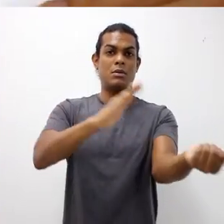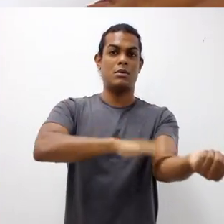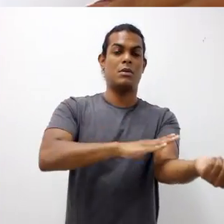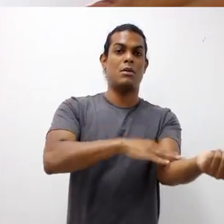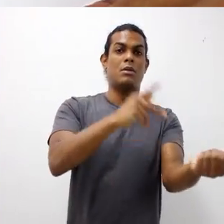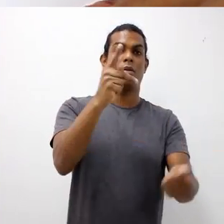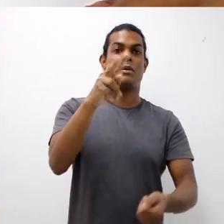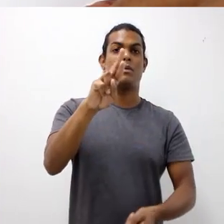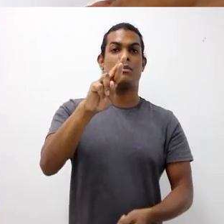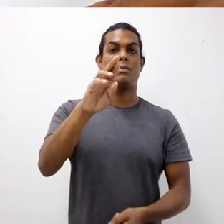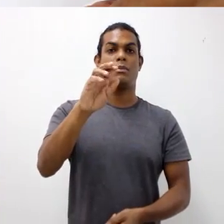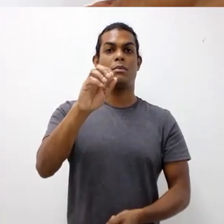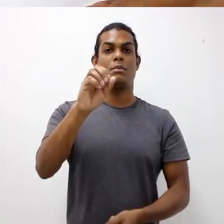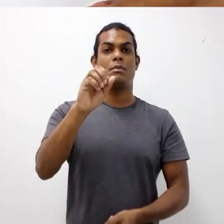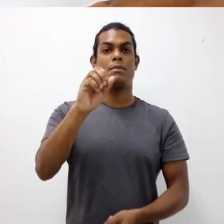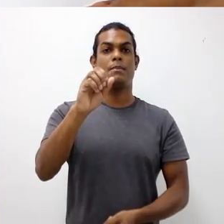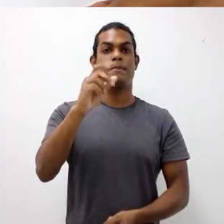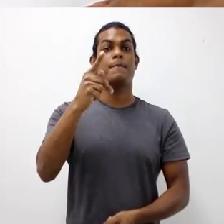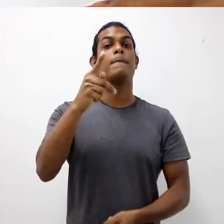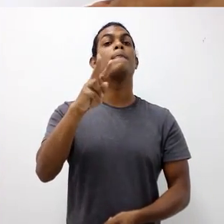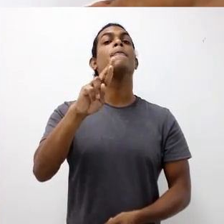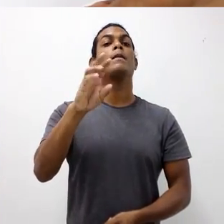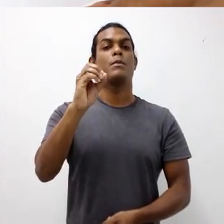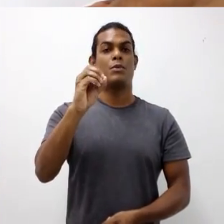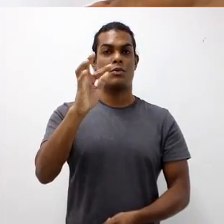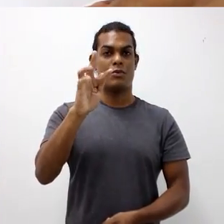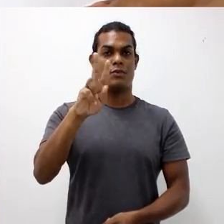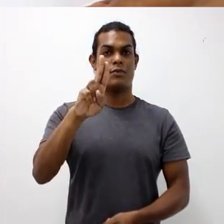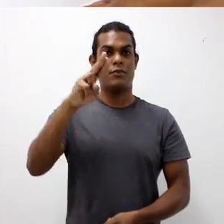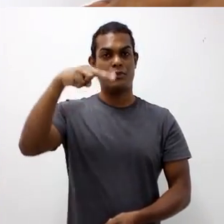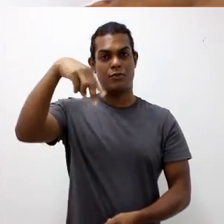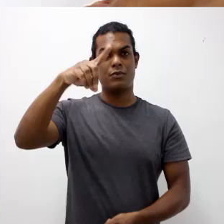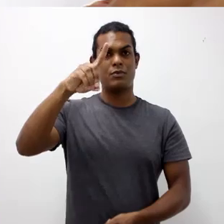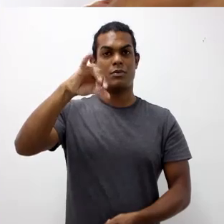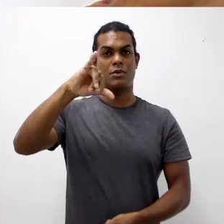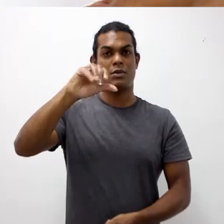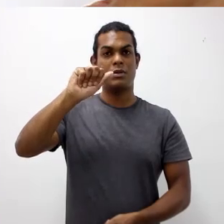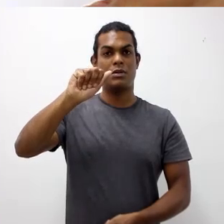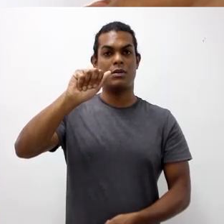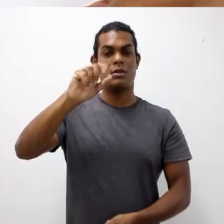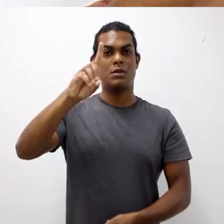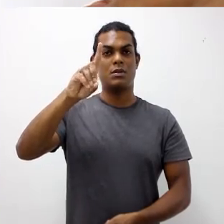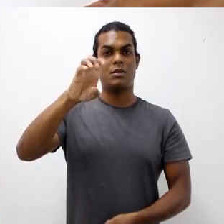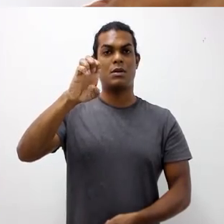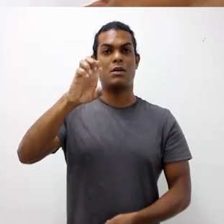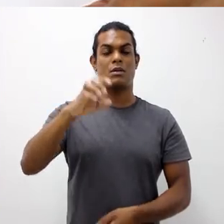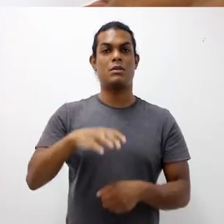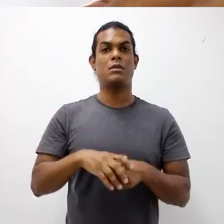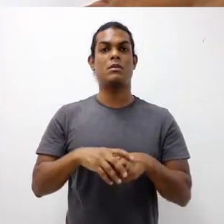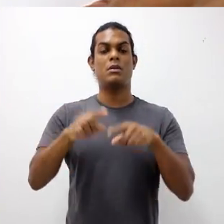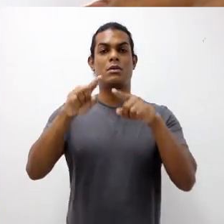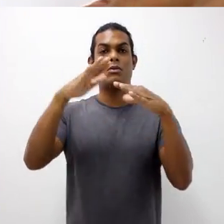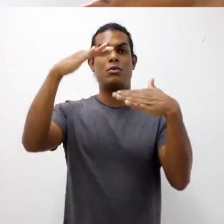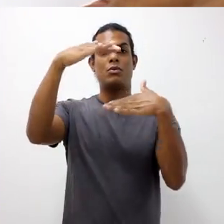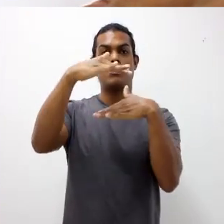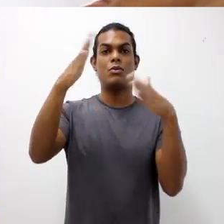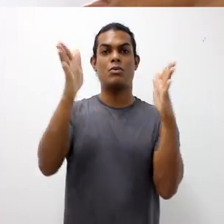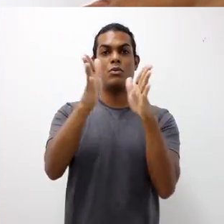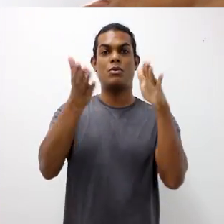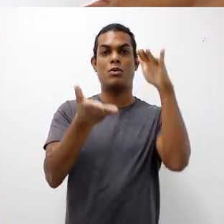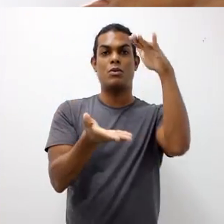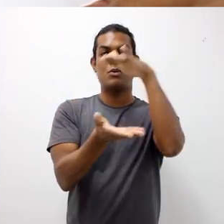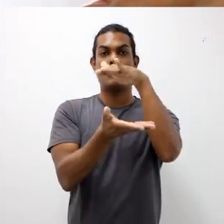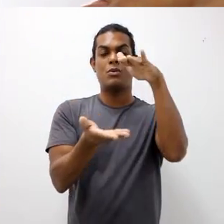o cubo desenhado em isometria na posição básica, a posição